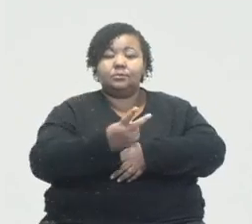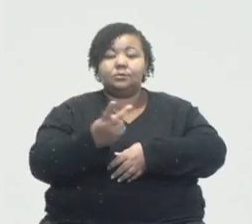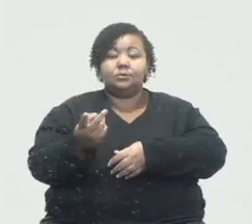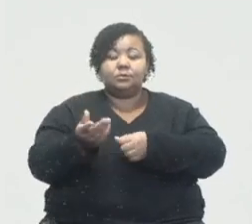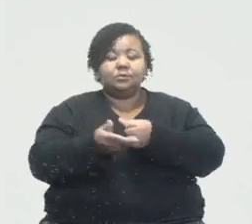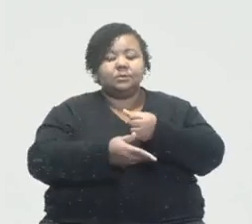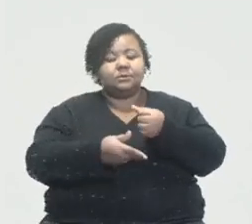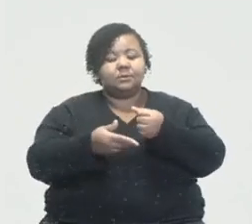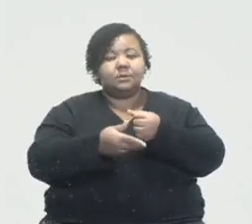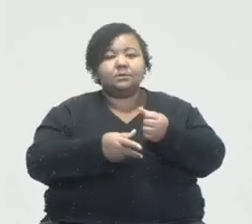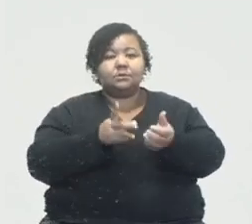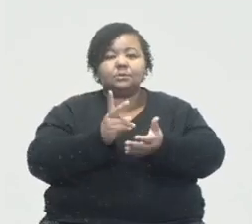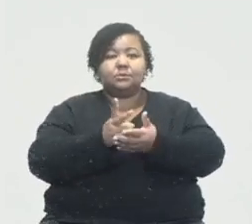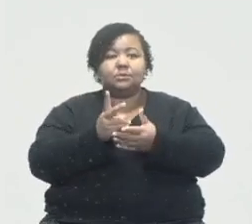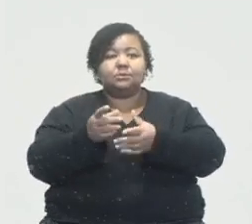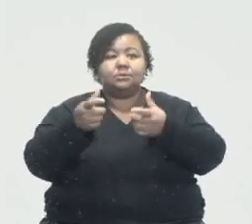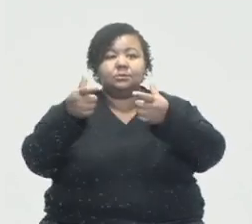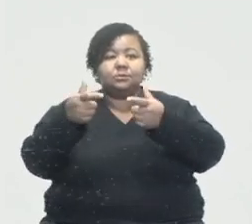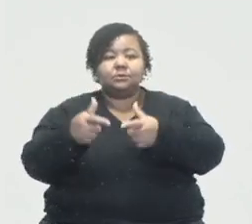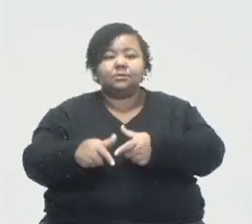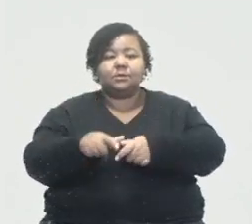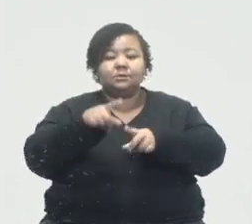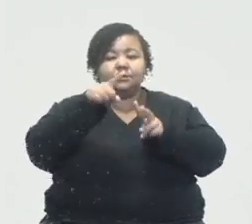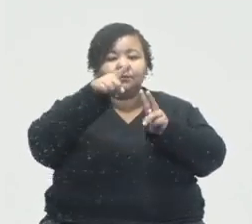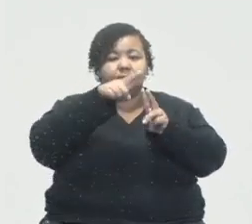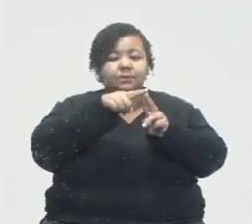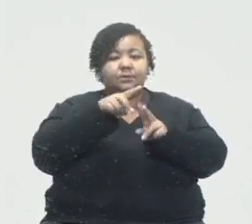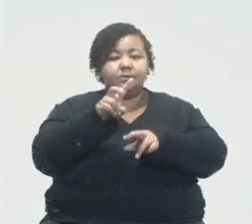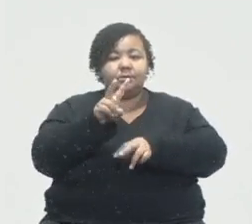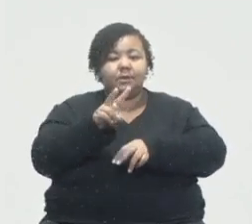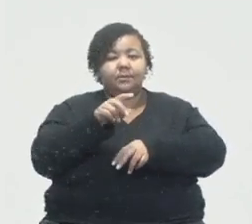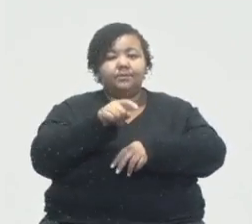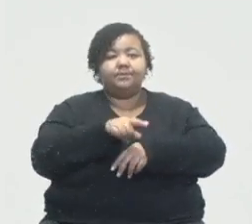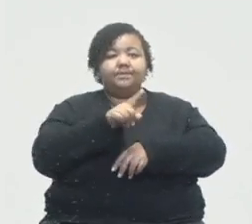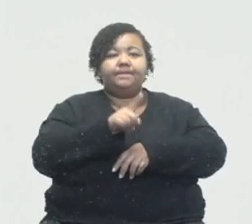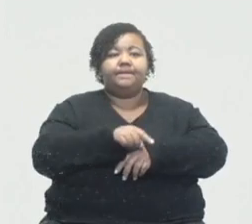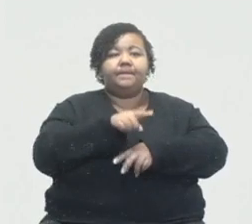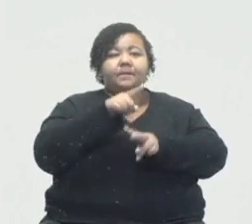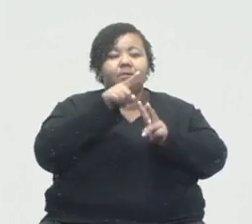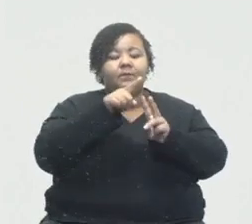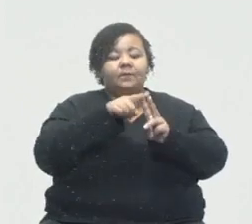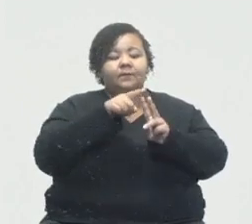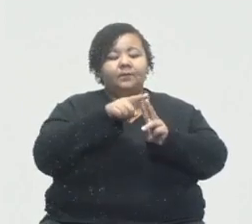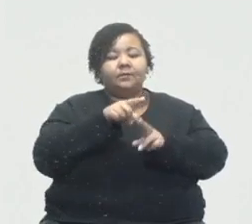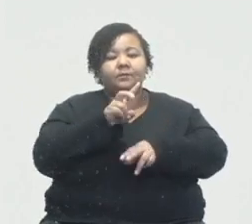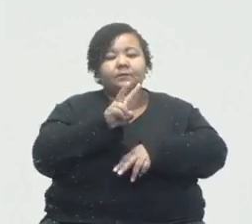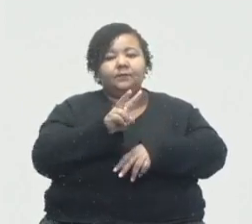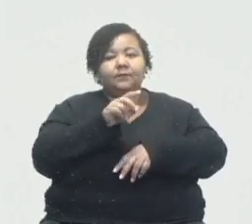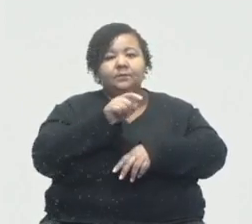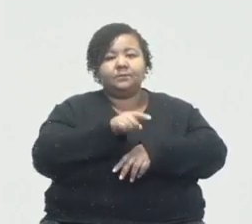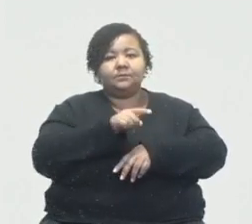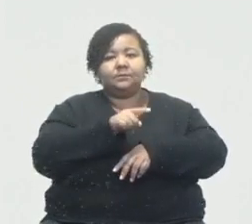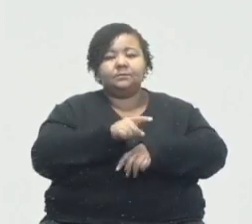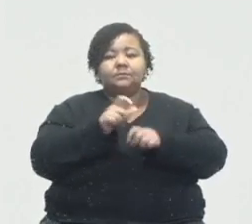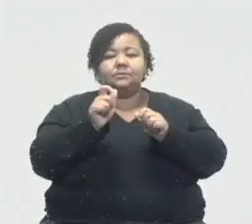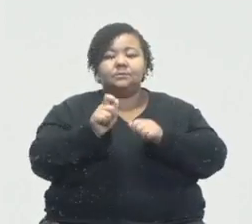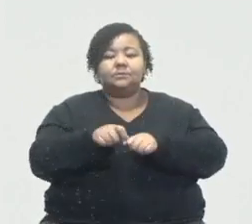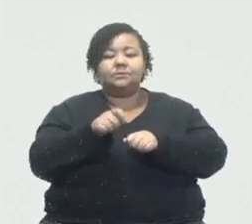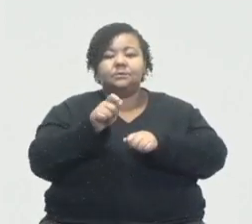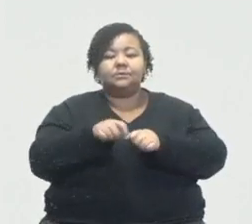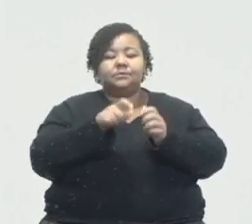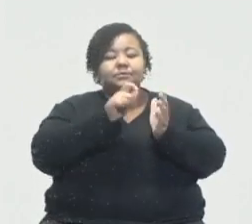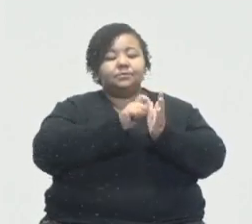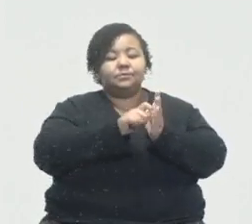de um mesmo espaço vetorial V. Dado um vetor V, desse nosso espaço vetorial V, a gente